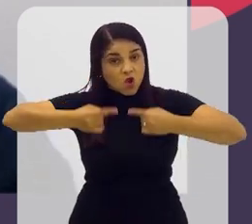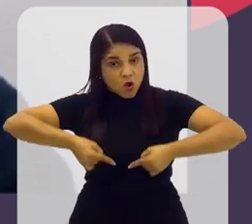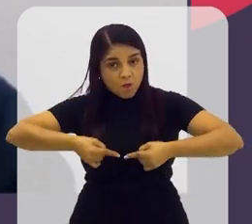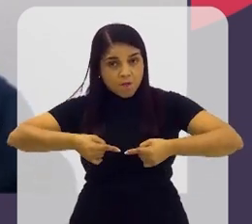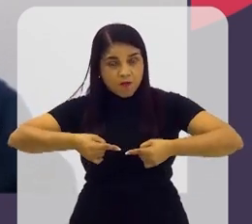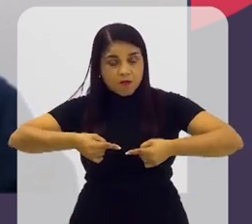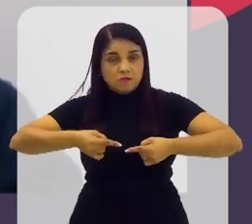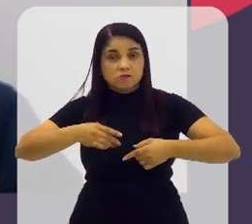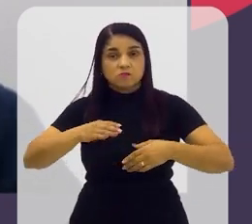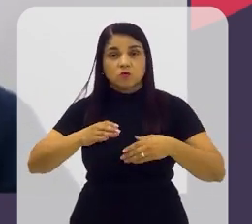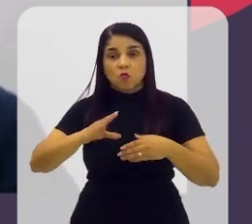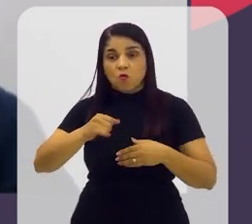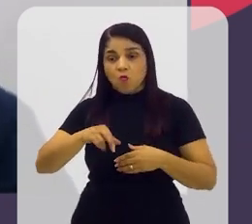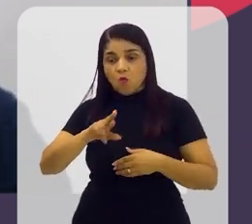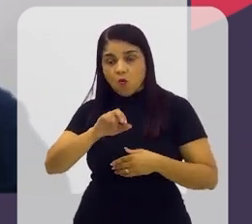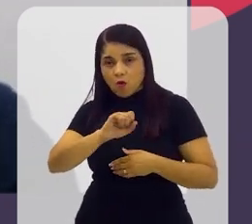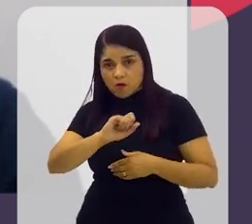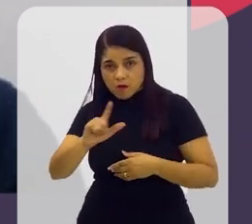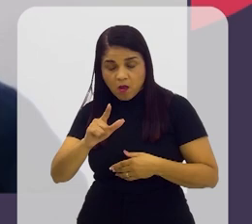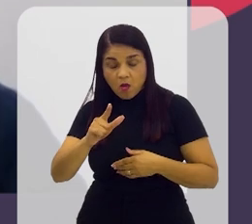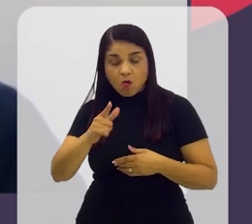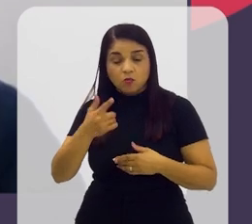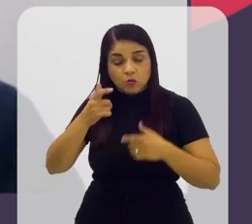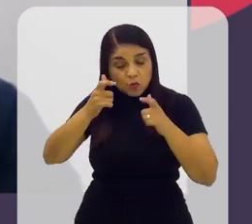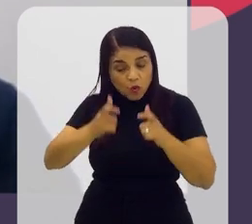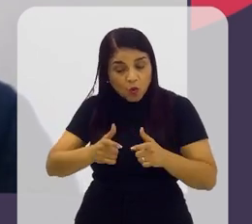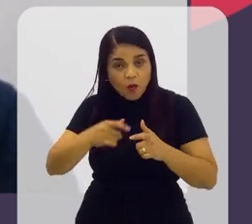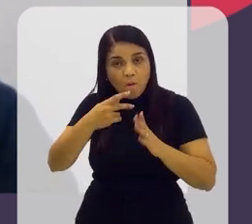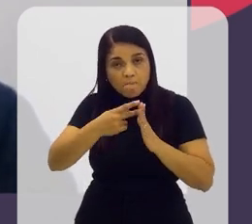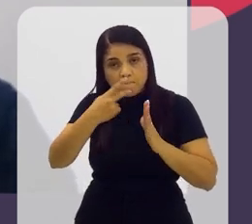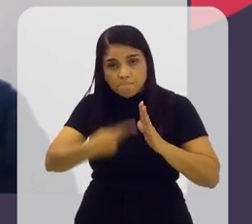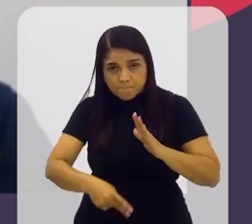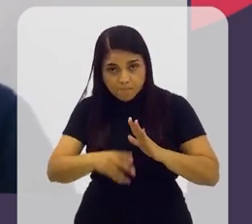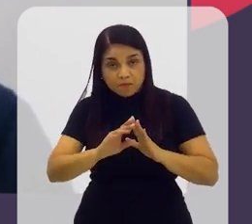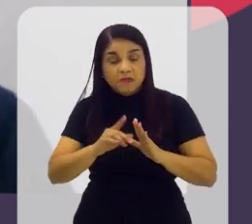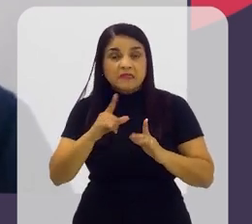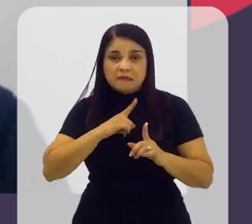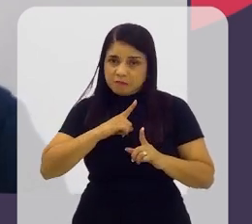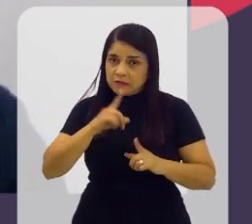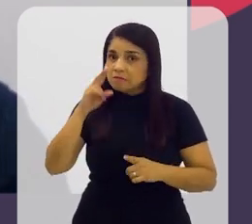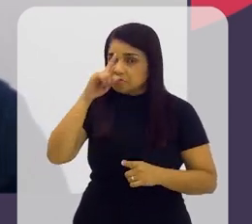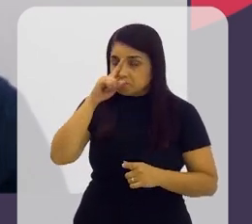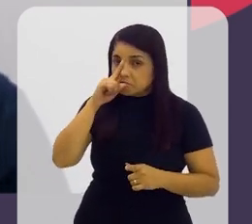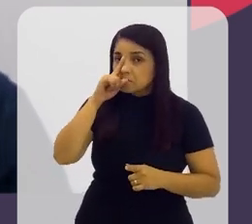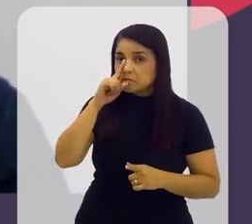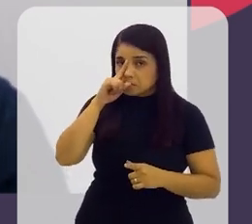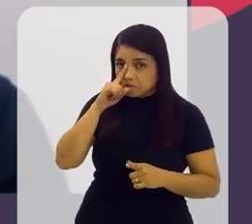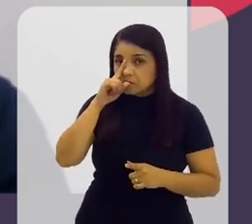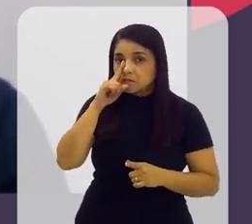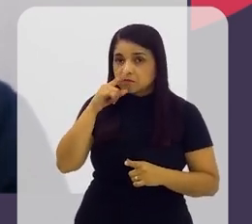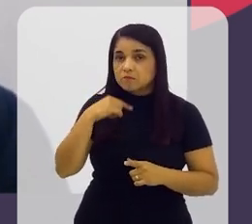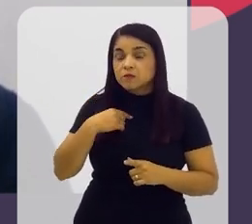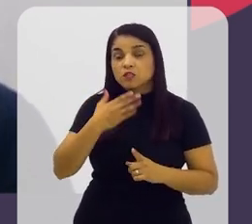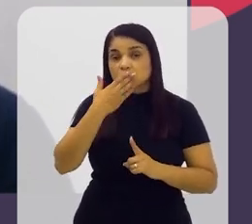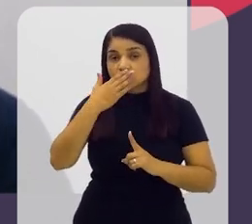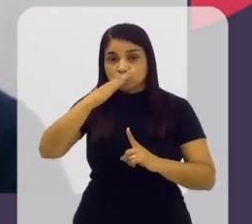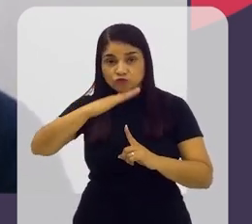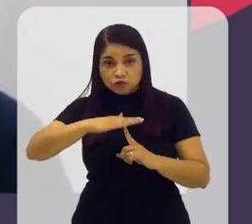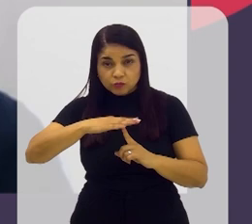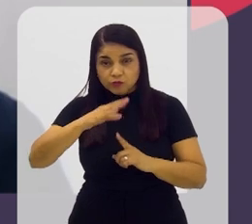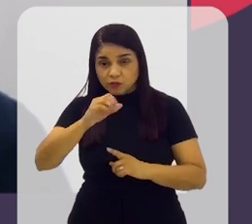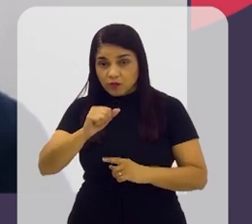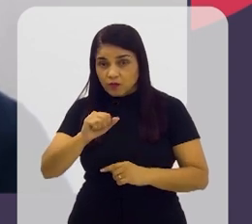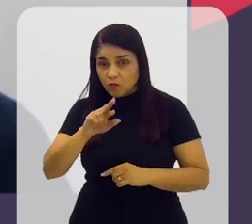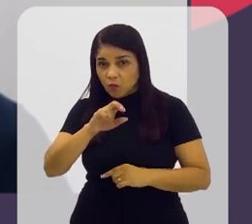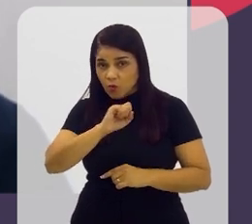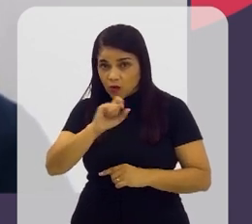com os corais locais e também traz certos riscos, né? É uma espécie que ela também tem